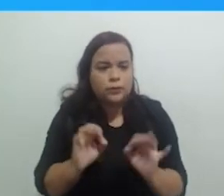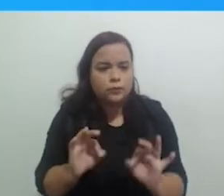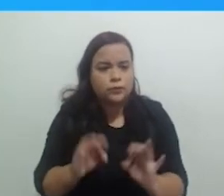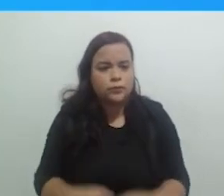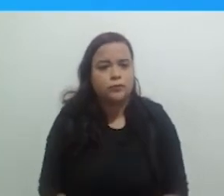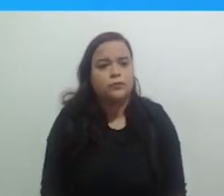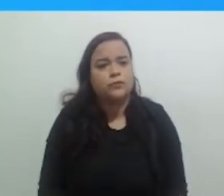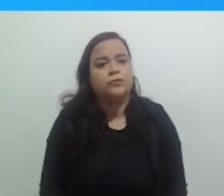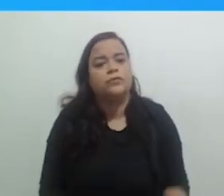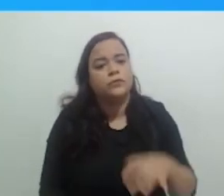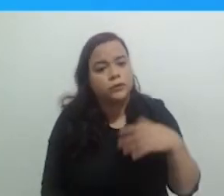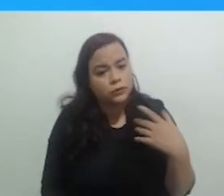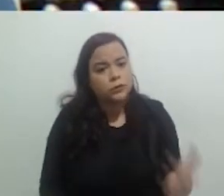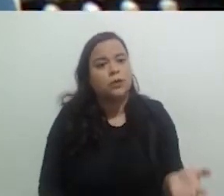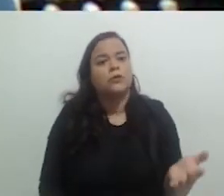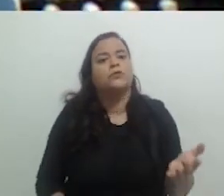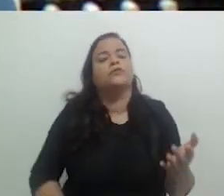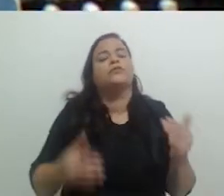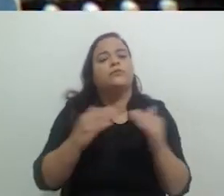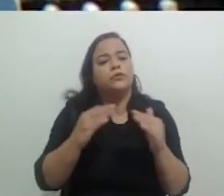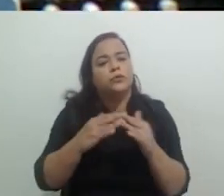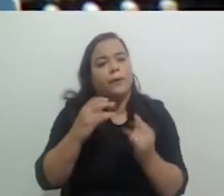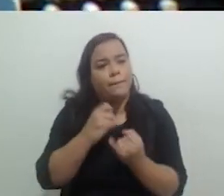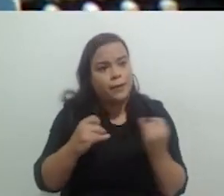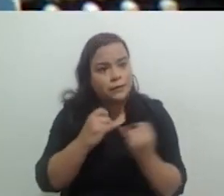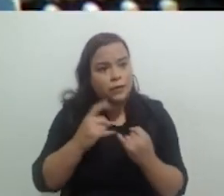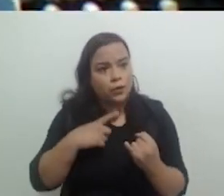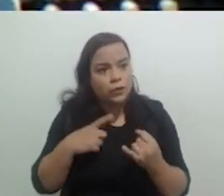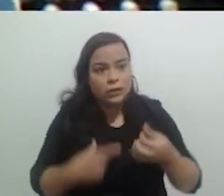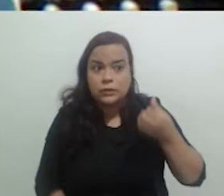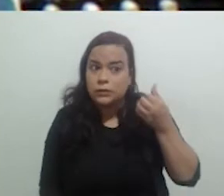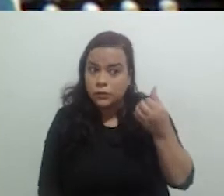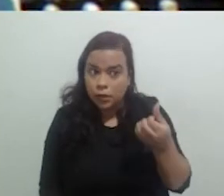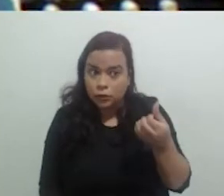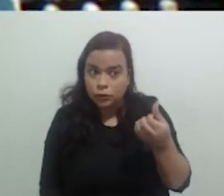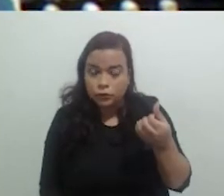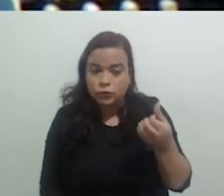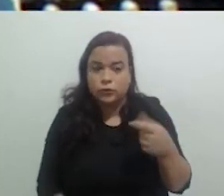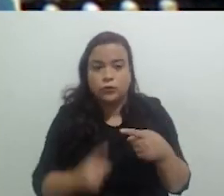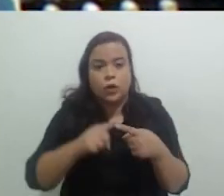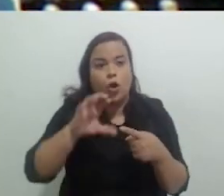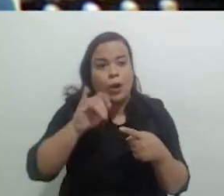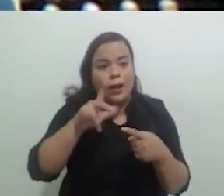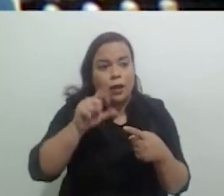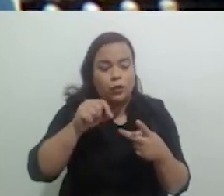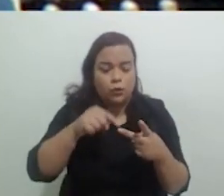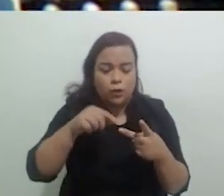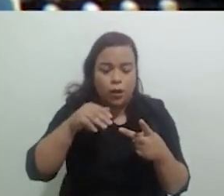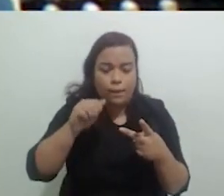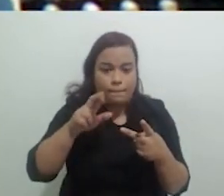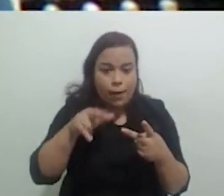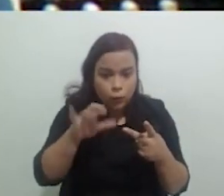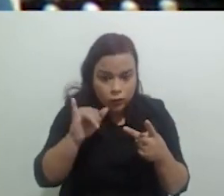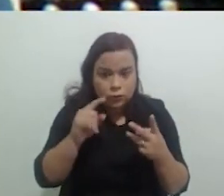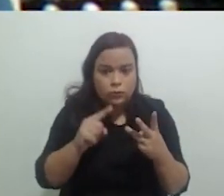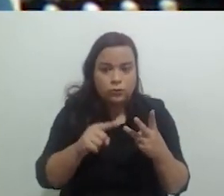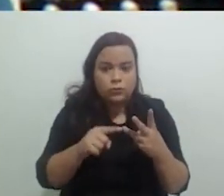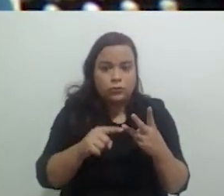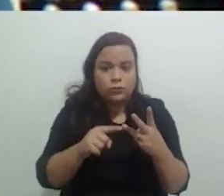procedência parcial, nós temos seis. Desembargador Cornélio, desembargador Amauri, desembargador